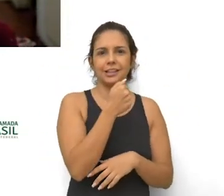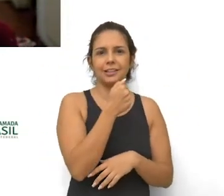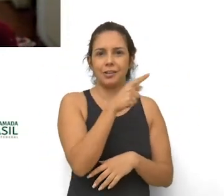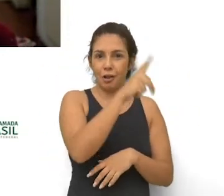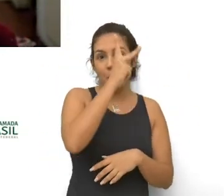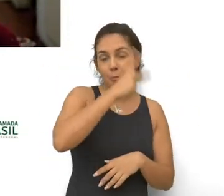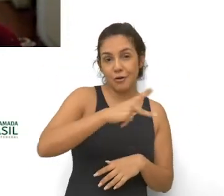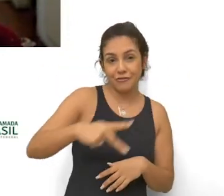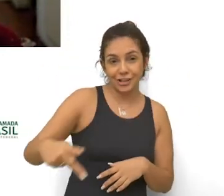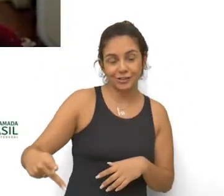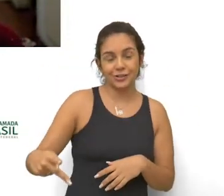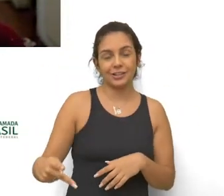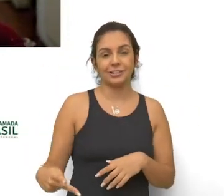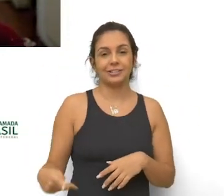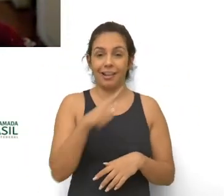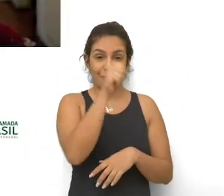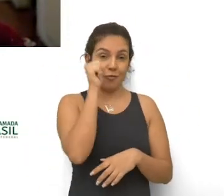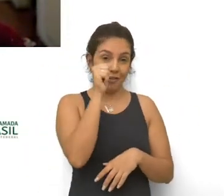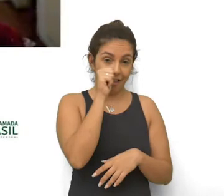uma professora, e